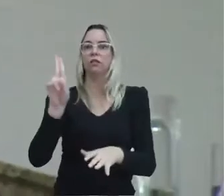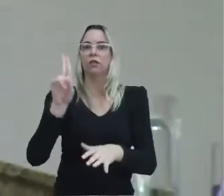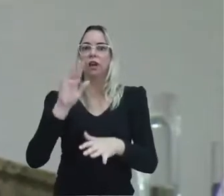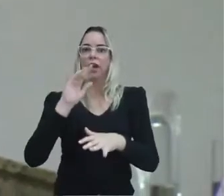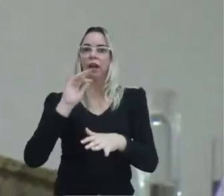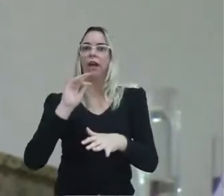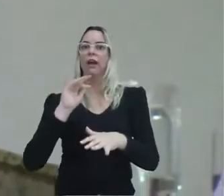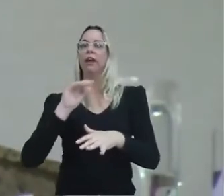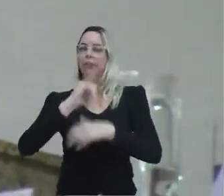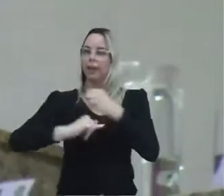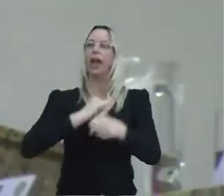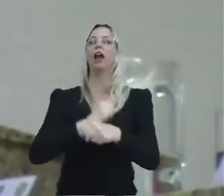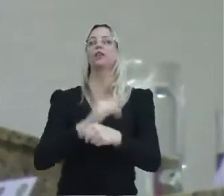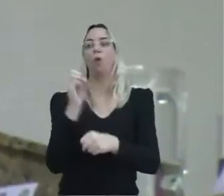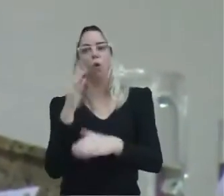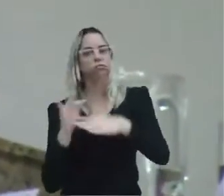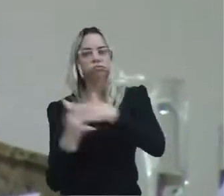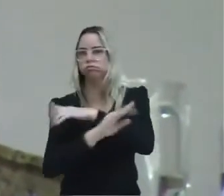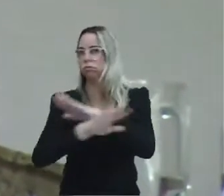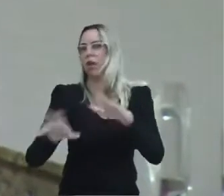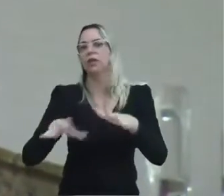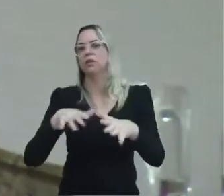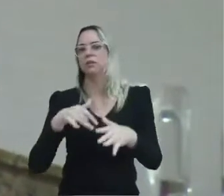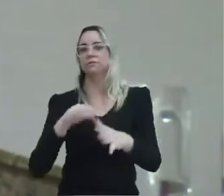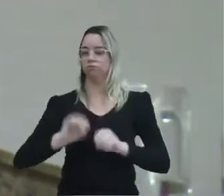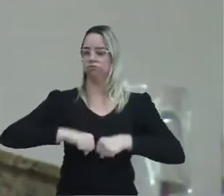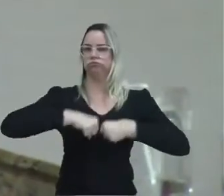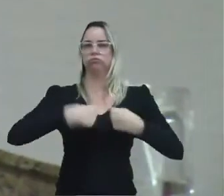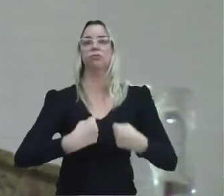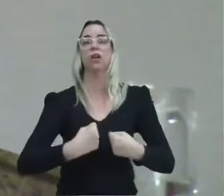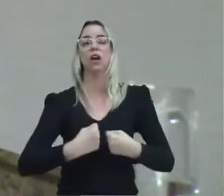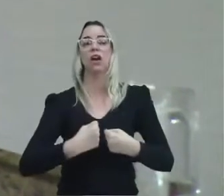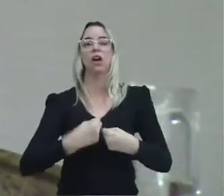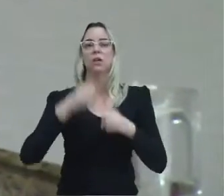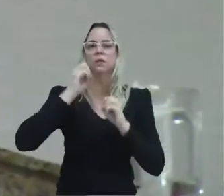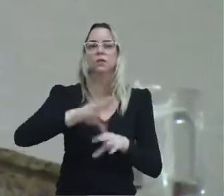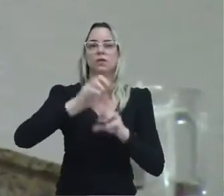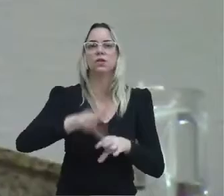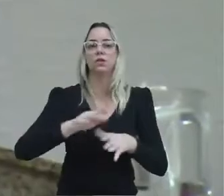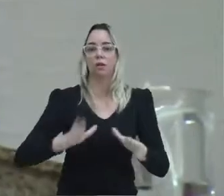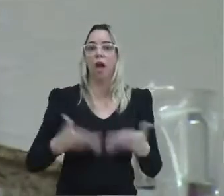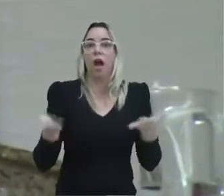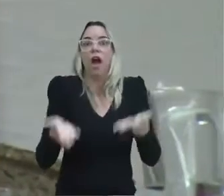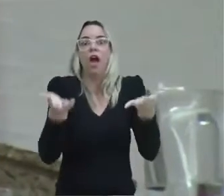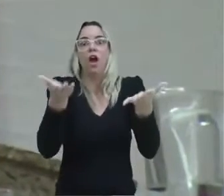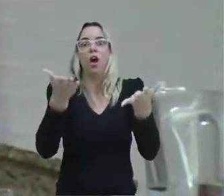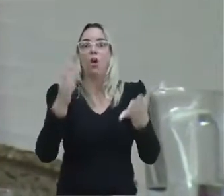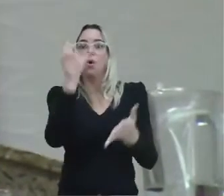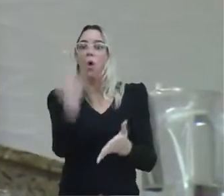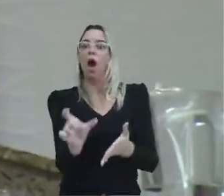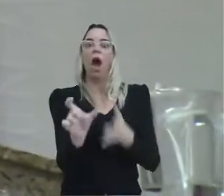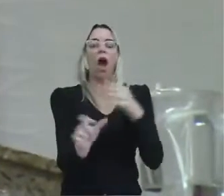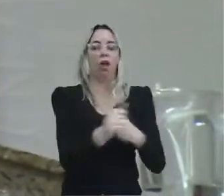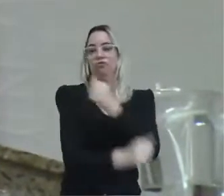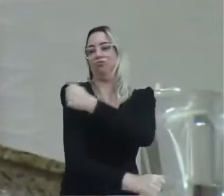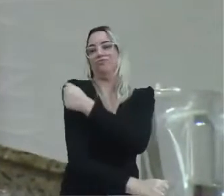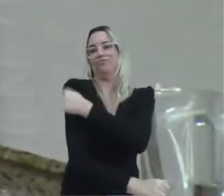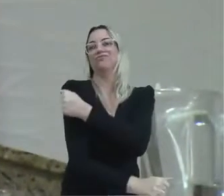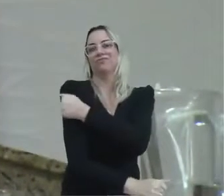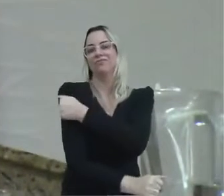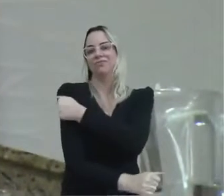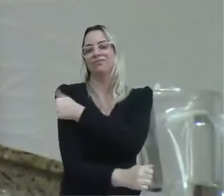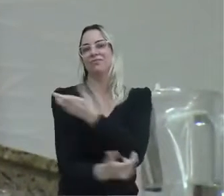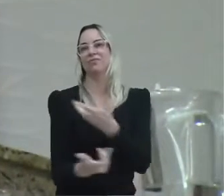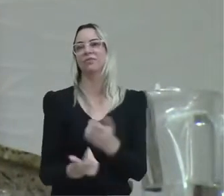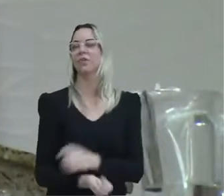seus meios para se desdobrar e conceder ao estudante aquilo que ele de fato tinha condições, está sendo dessa